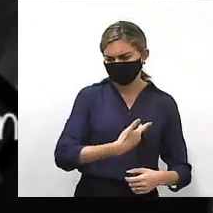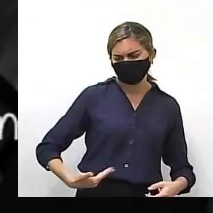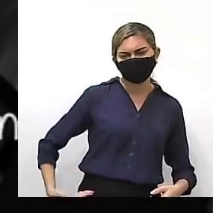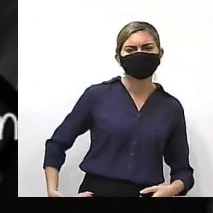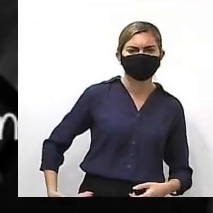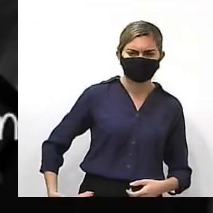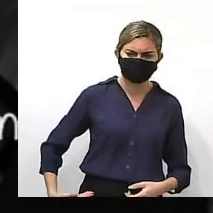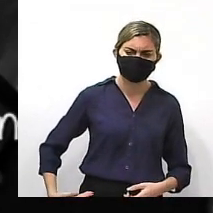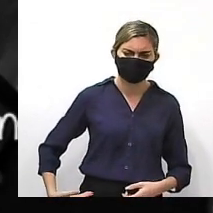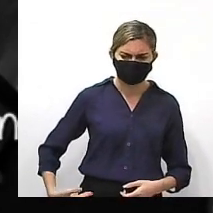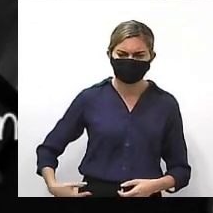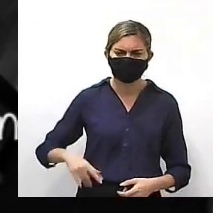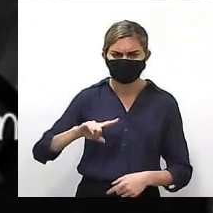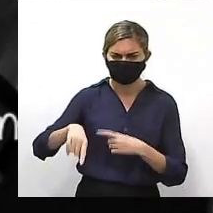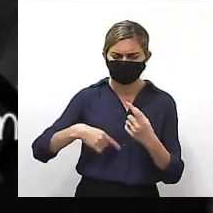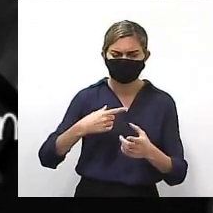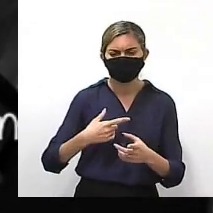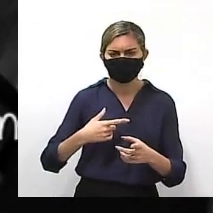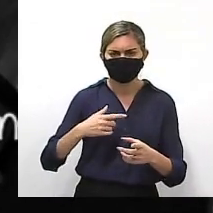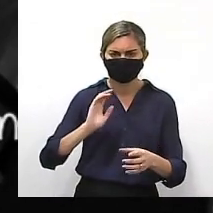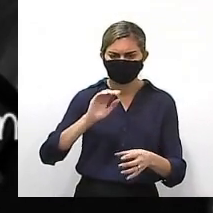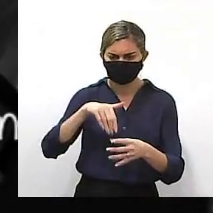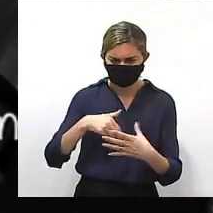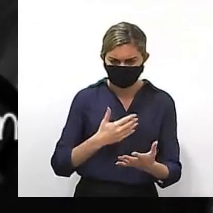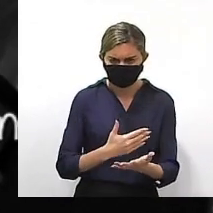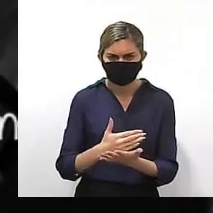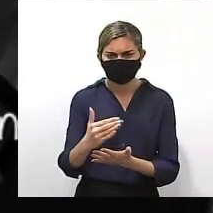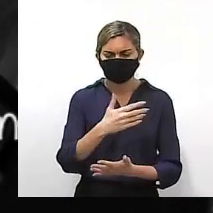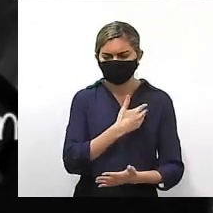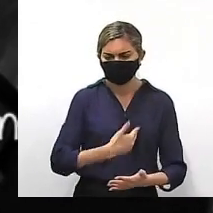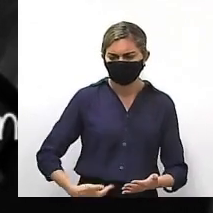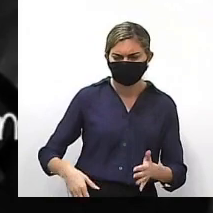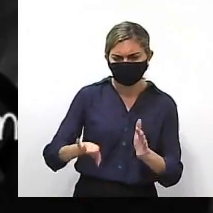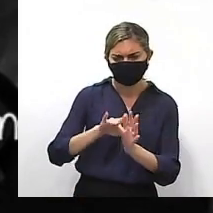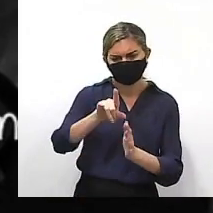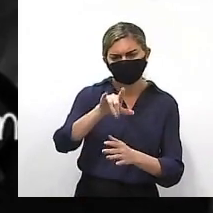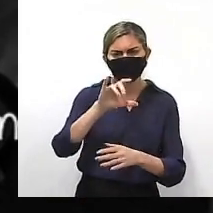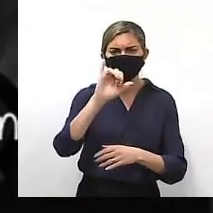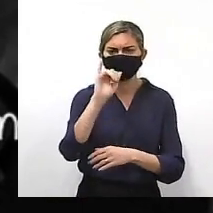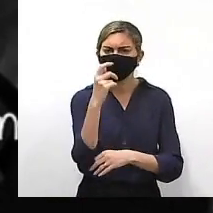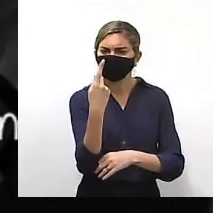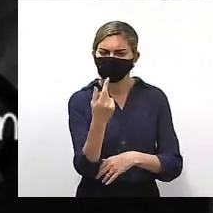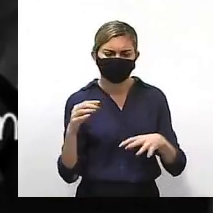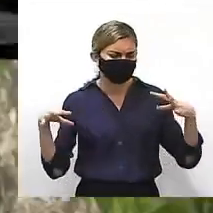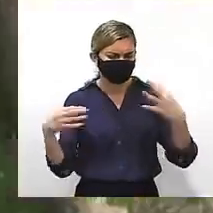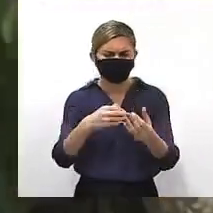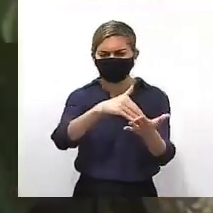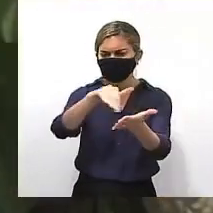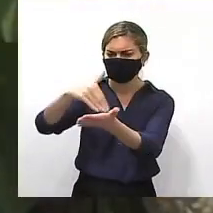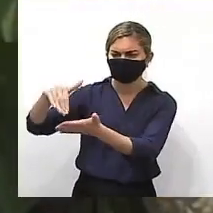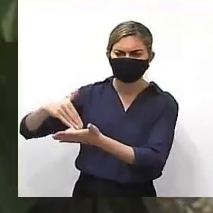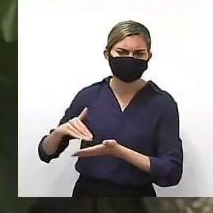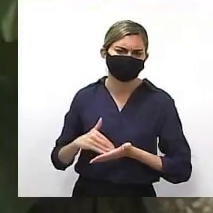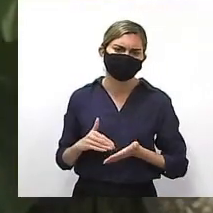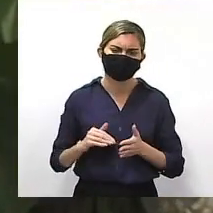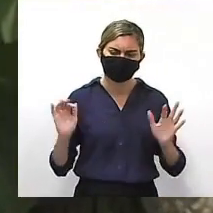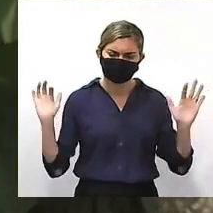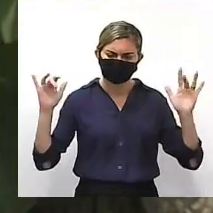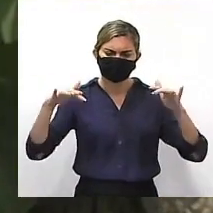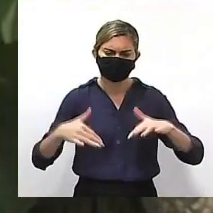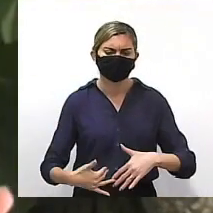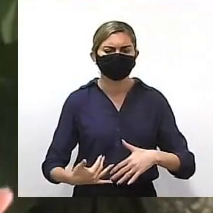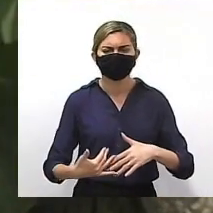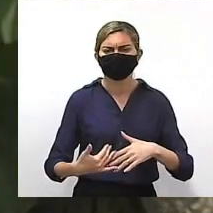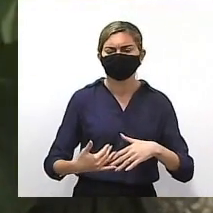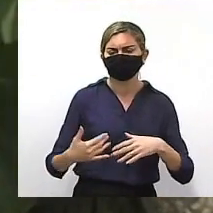governador, depois da eleição, chegou na ilha com todos os secretários e